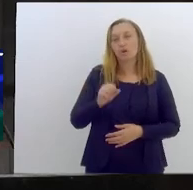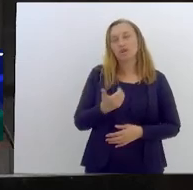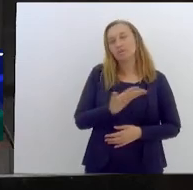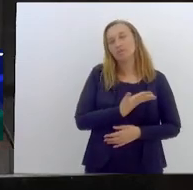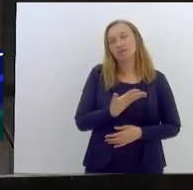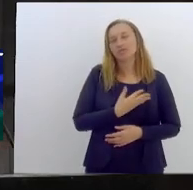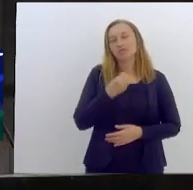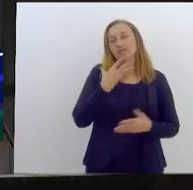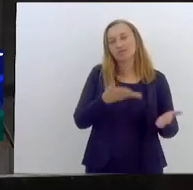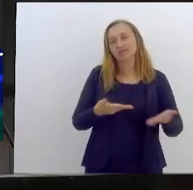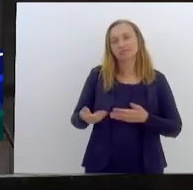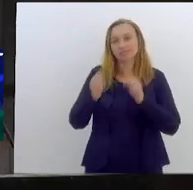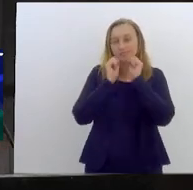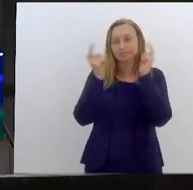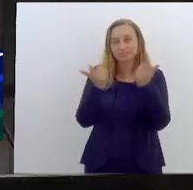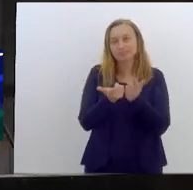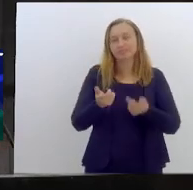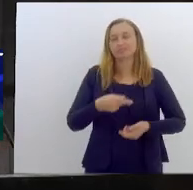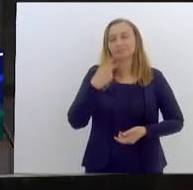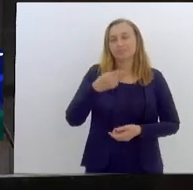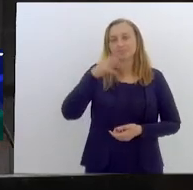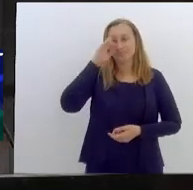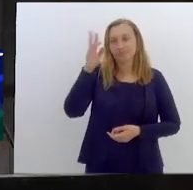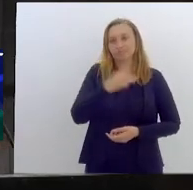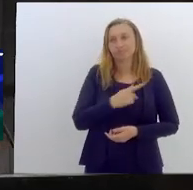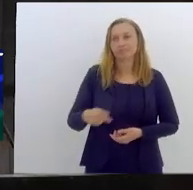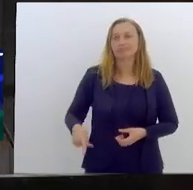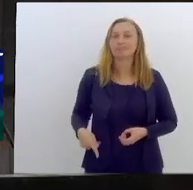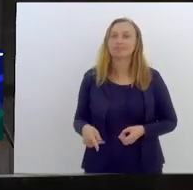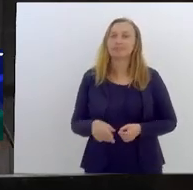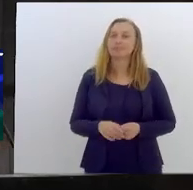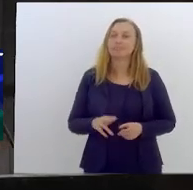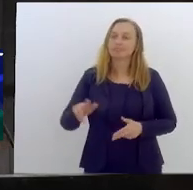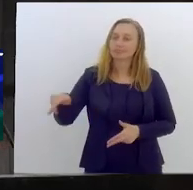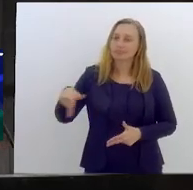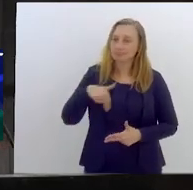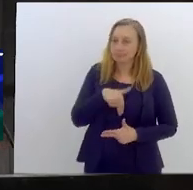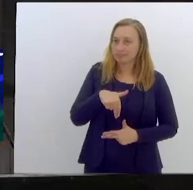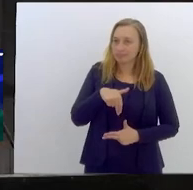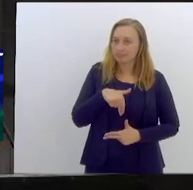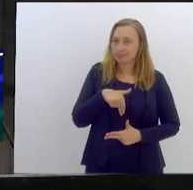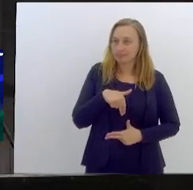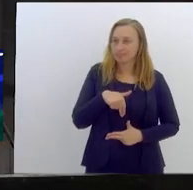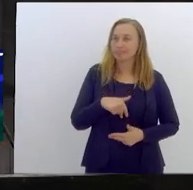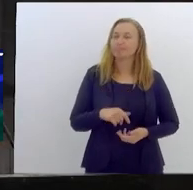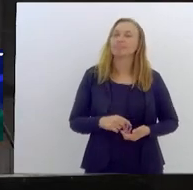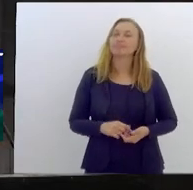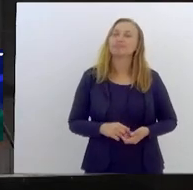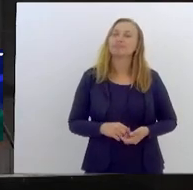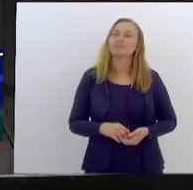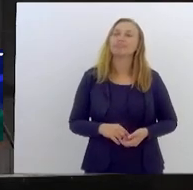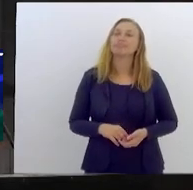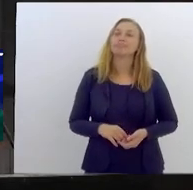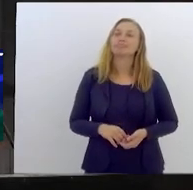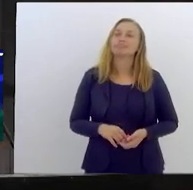Alerge. Dizer, senhora presidente, que subo hoje nessa